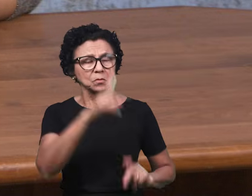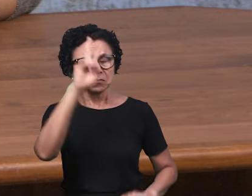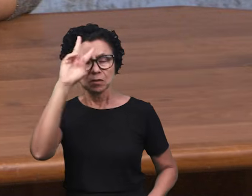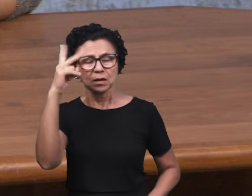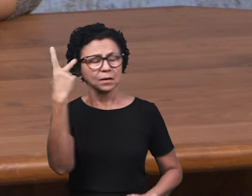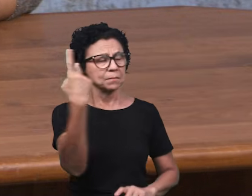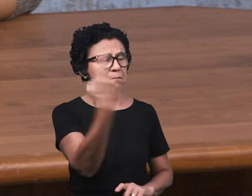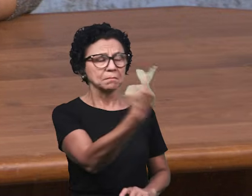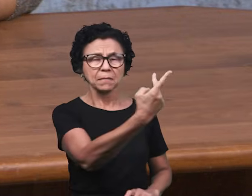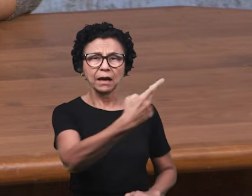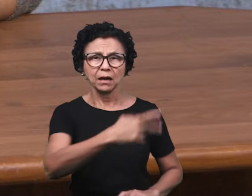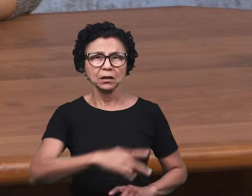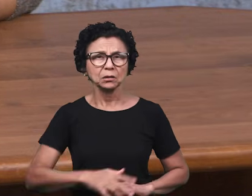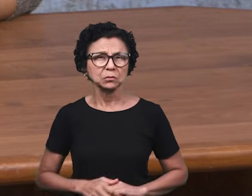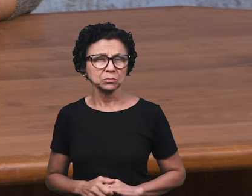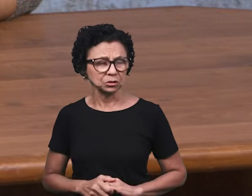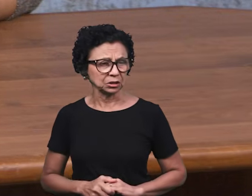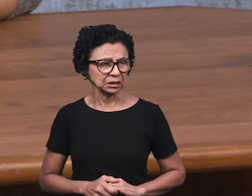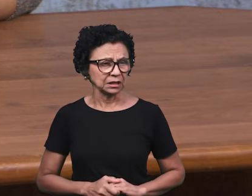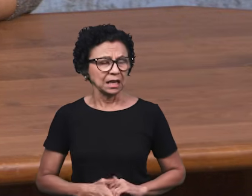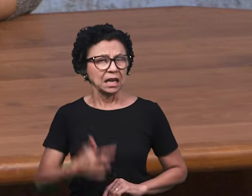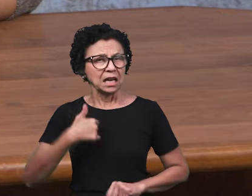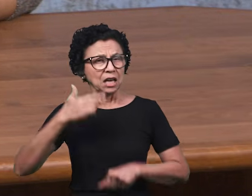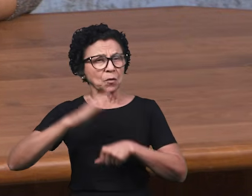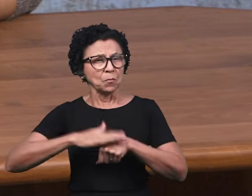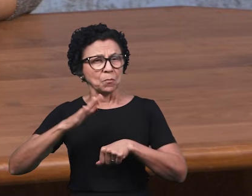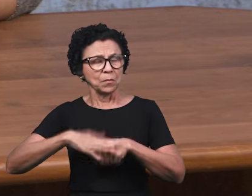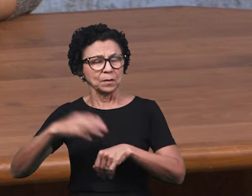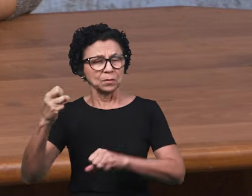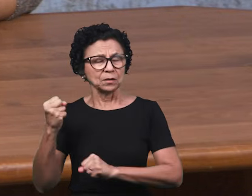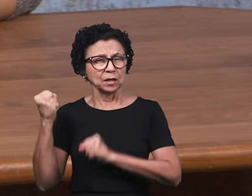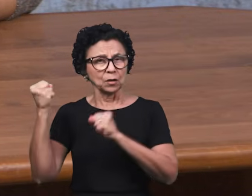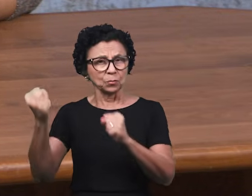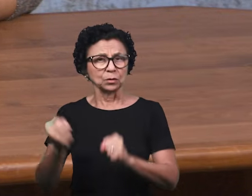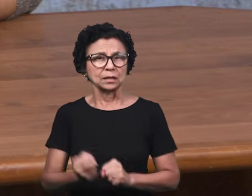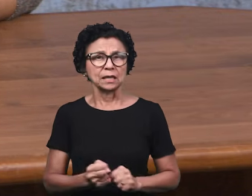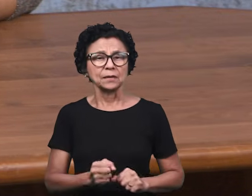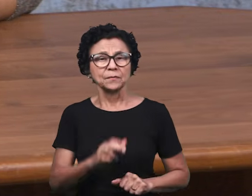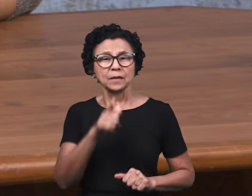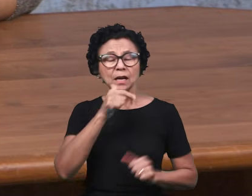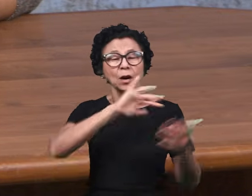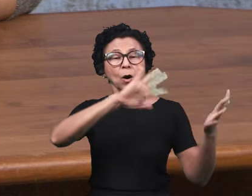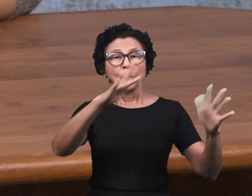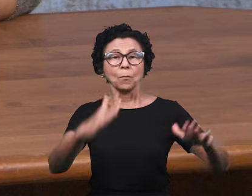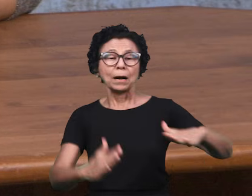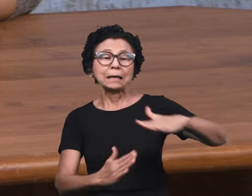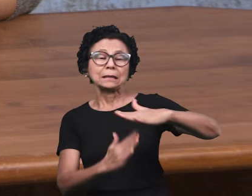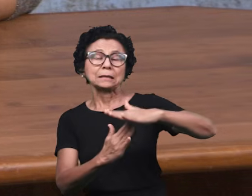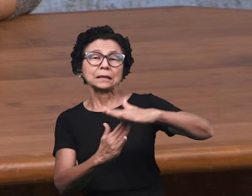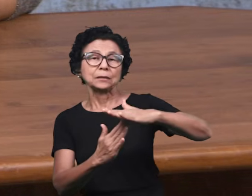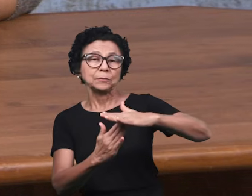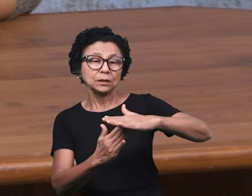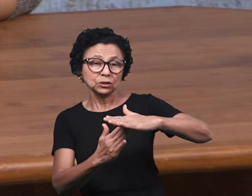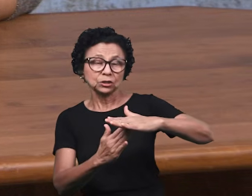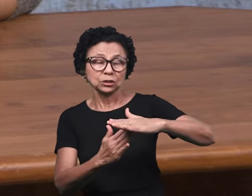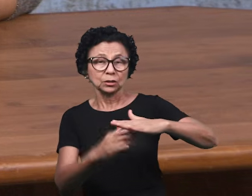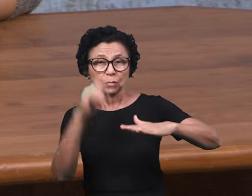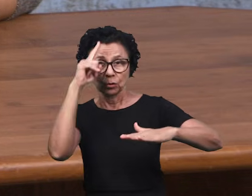pus a areia por limite ao mar, por ordenança eterna, que ele não